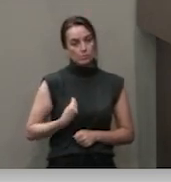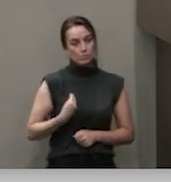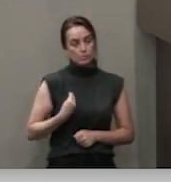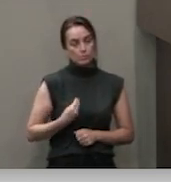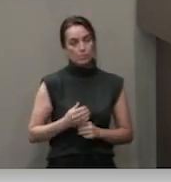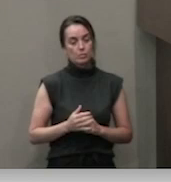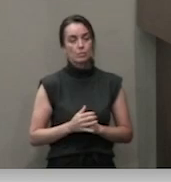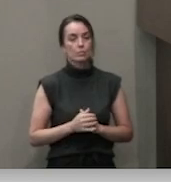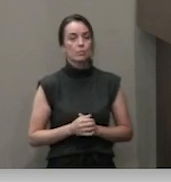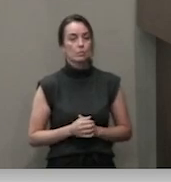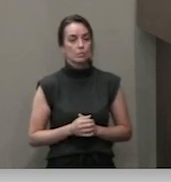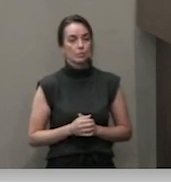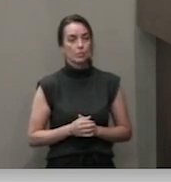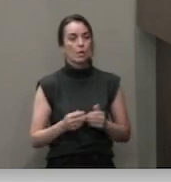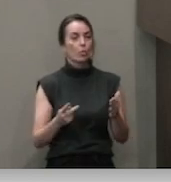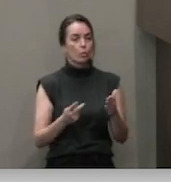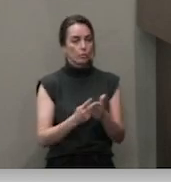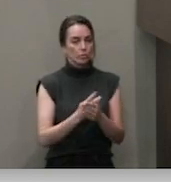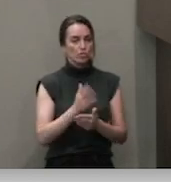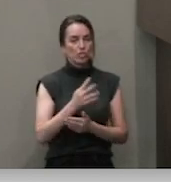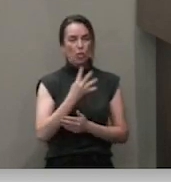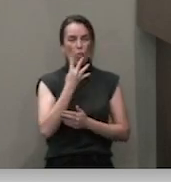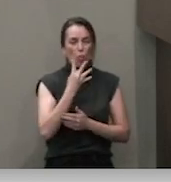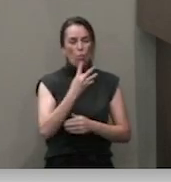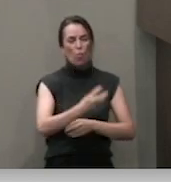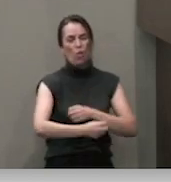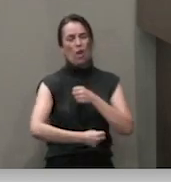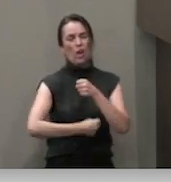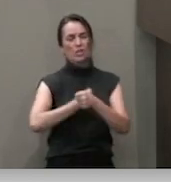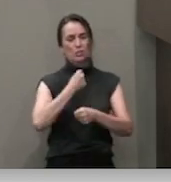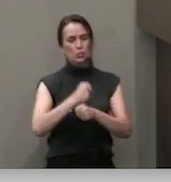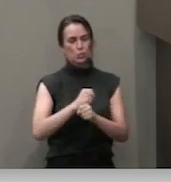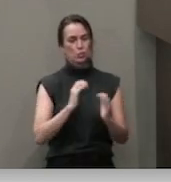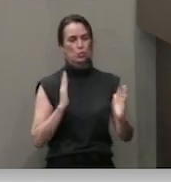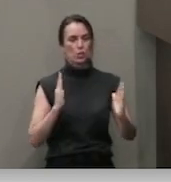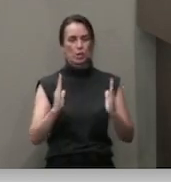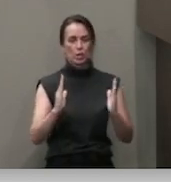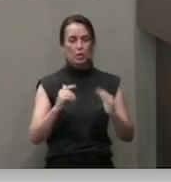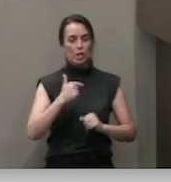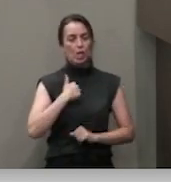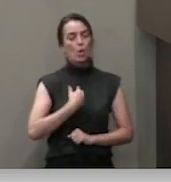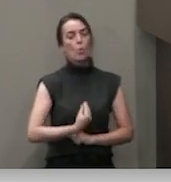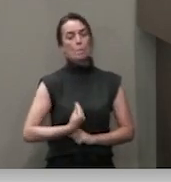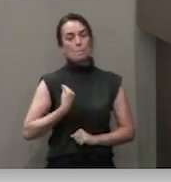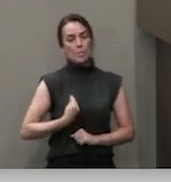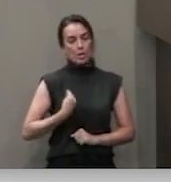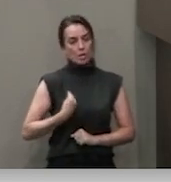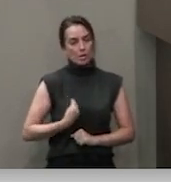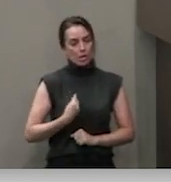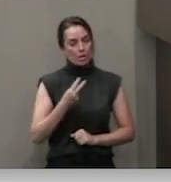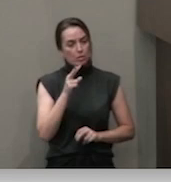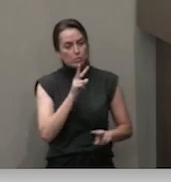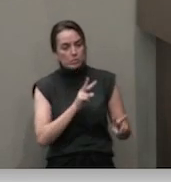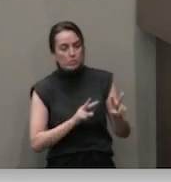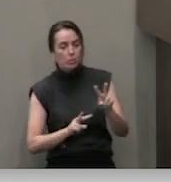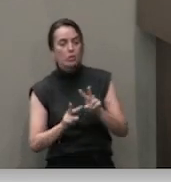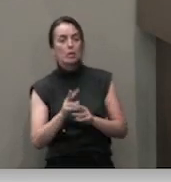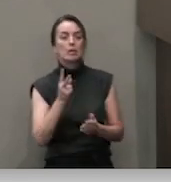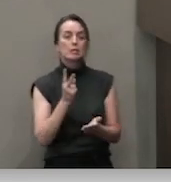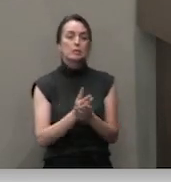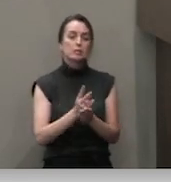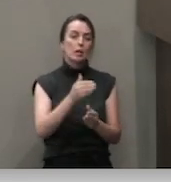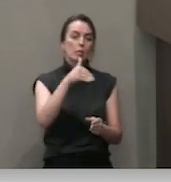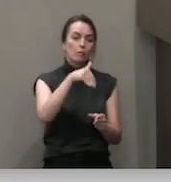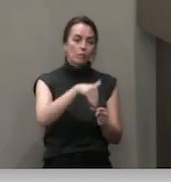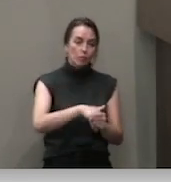H chegando há 4 anos estando aqui presente apanhando votando favorável em todos os projetos que o poder